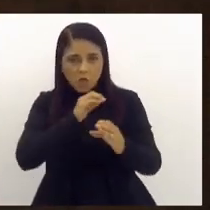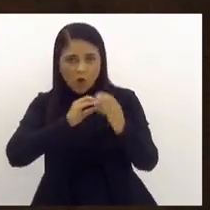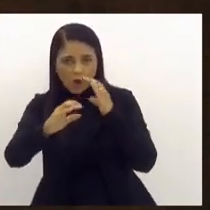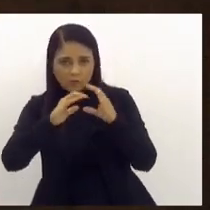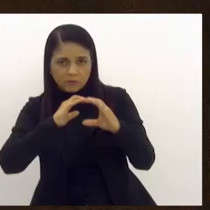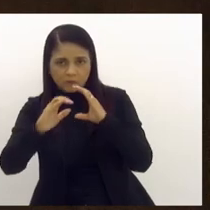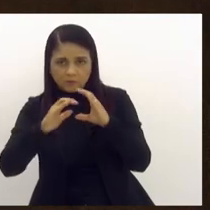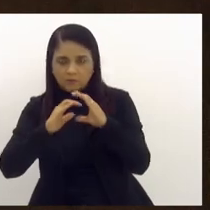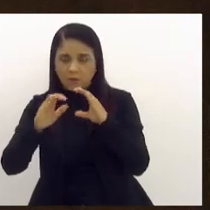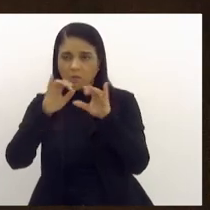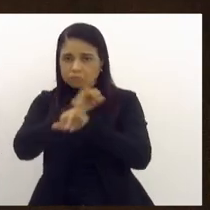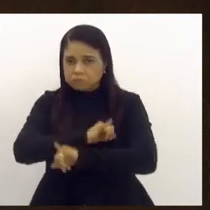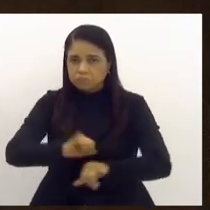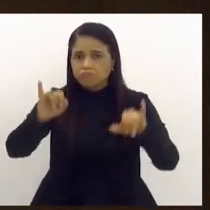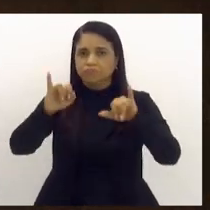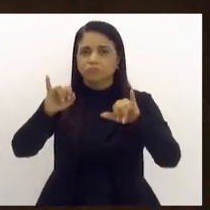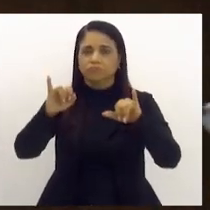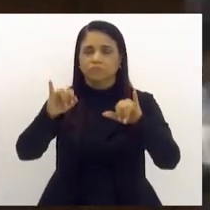meu poder